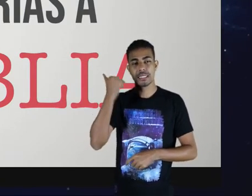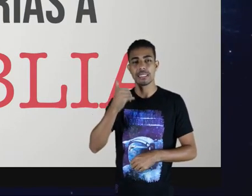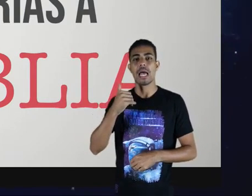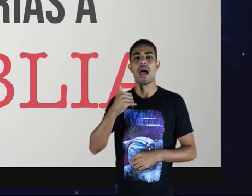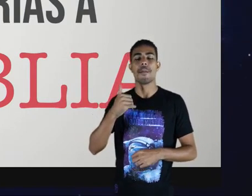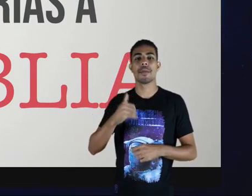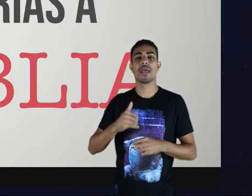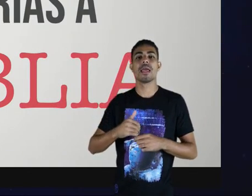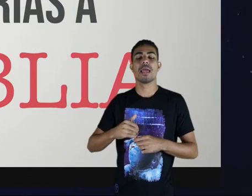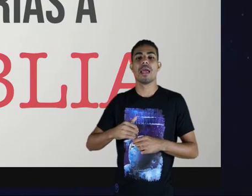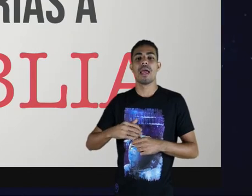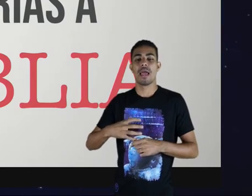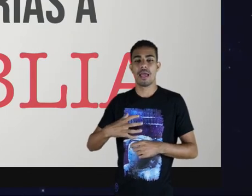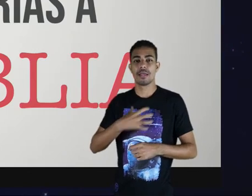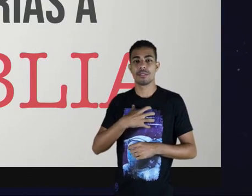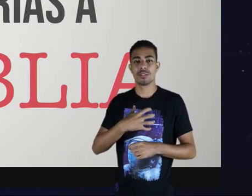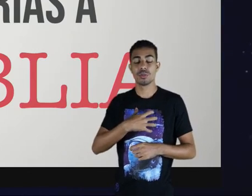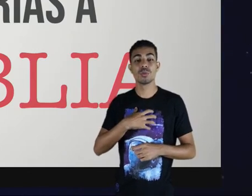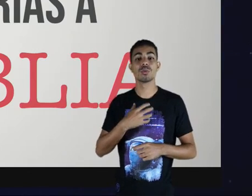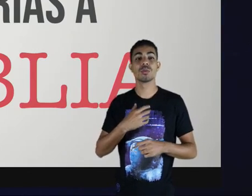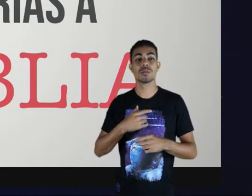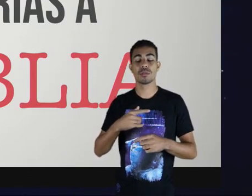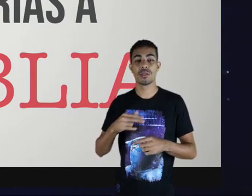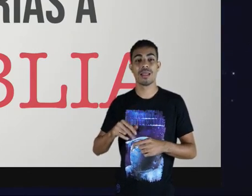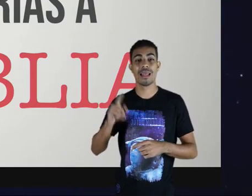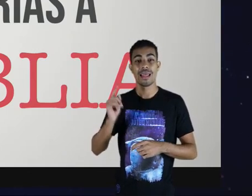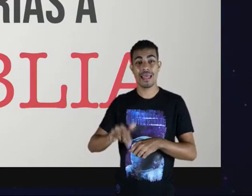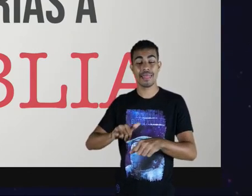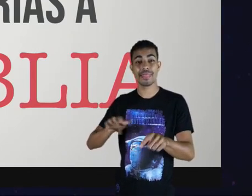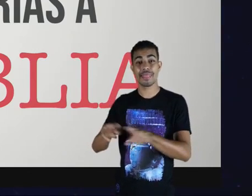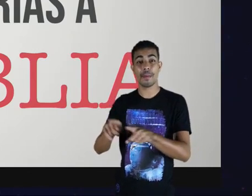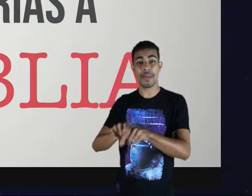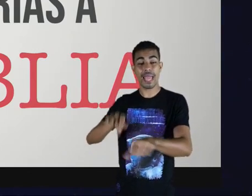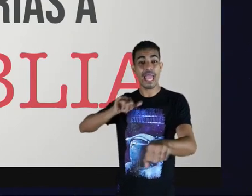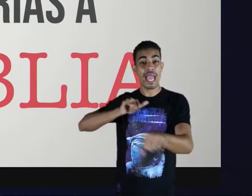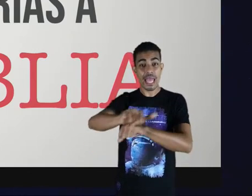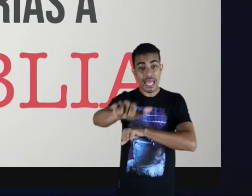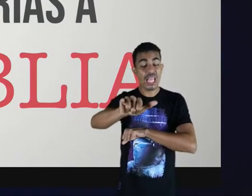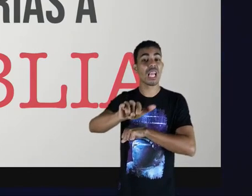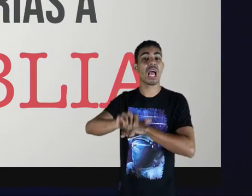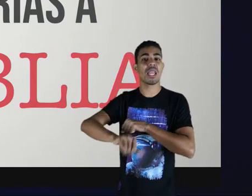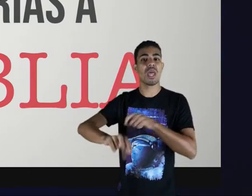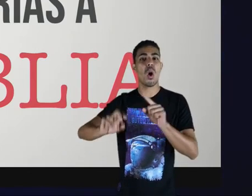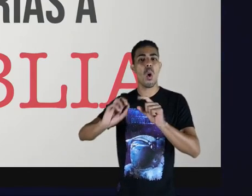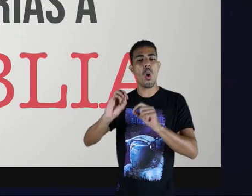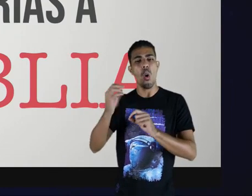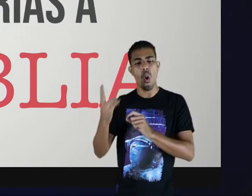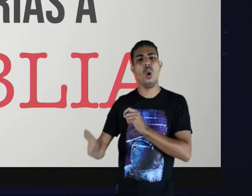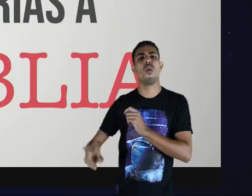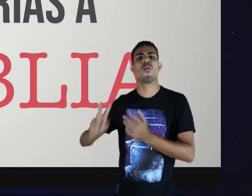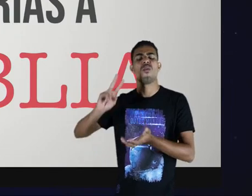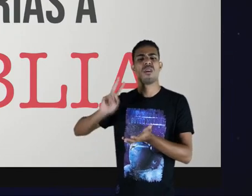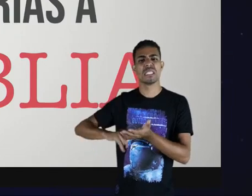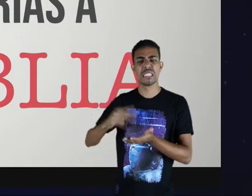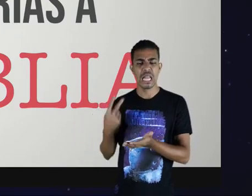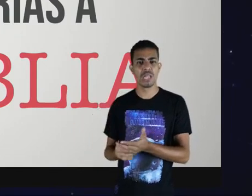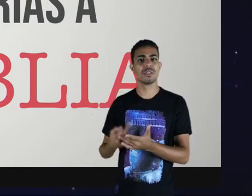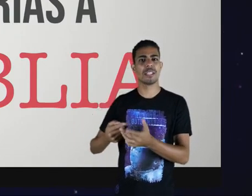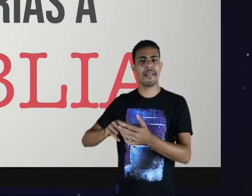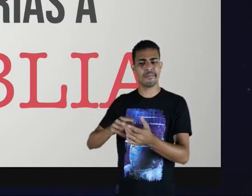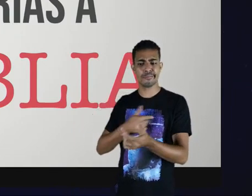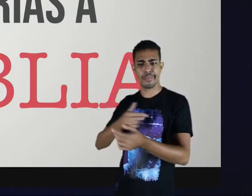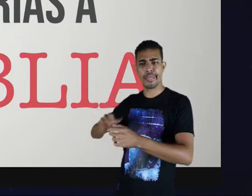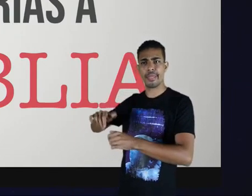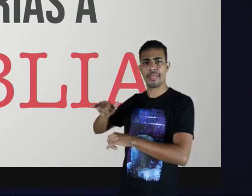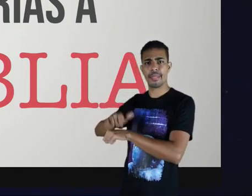algumas situações e enganar ou trazer ou traduzir de maneira diferente ou dizer